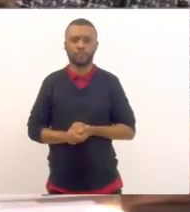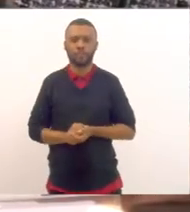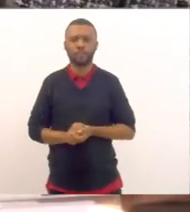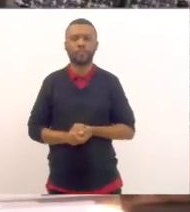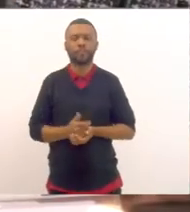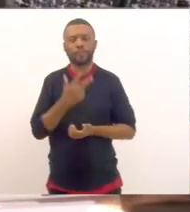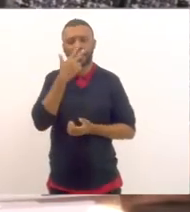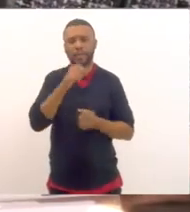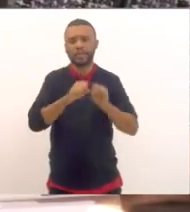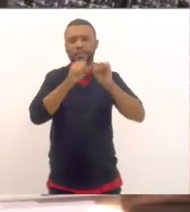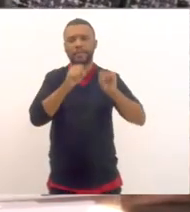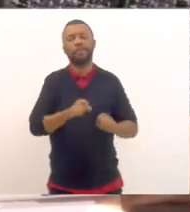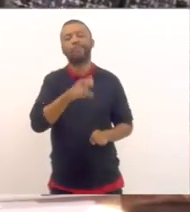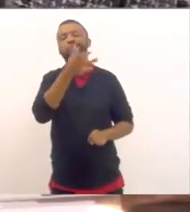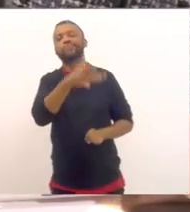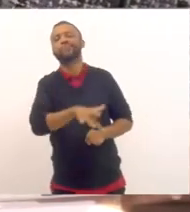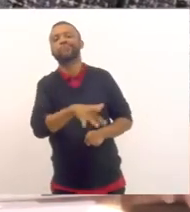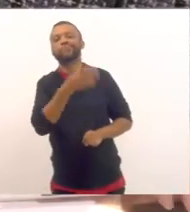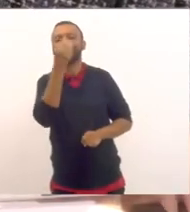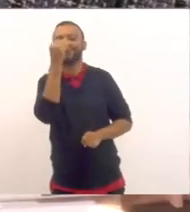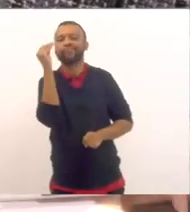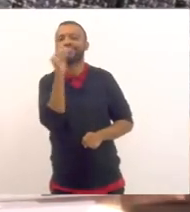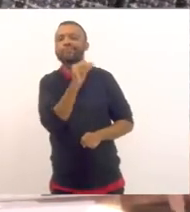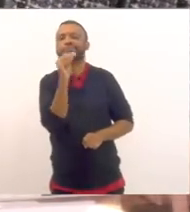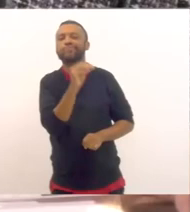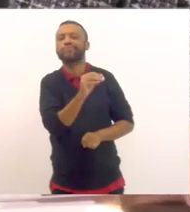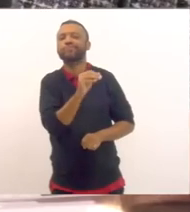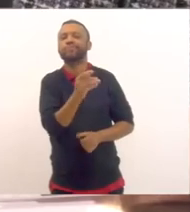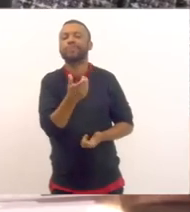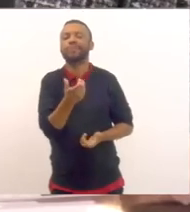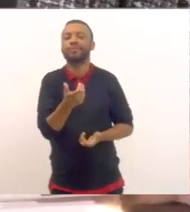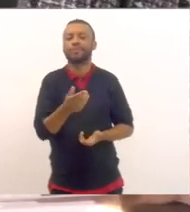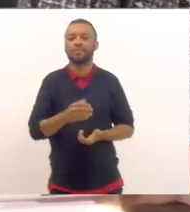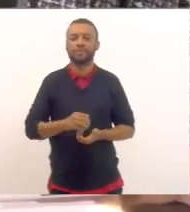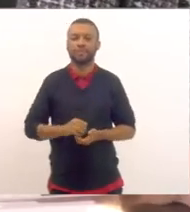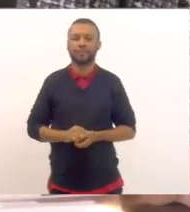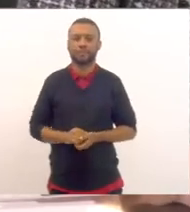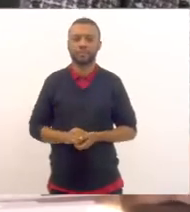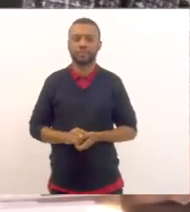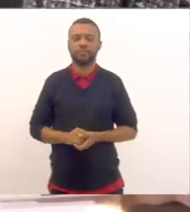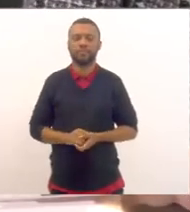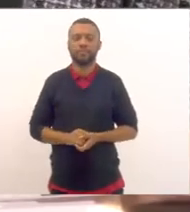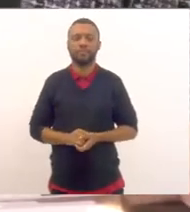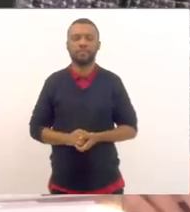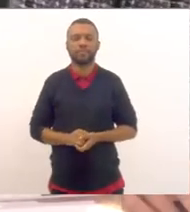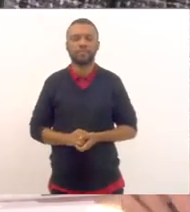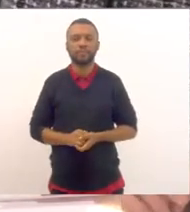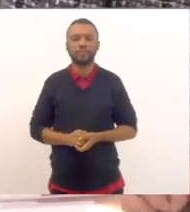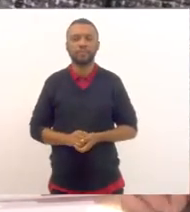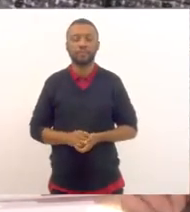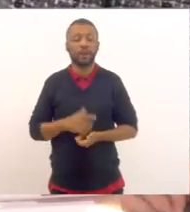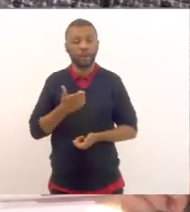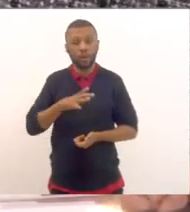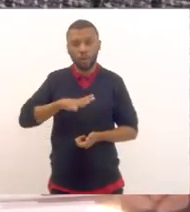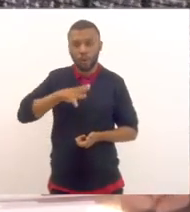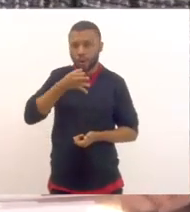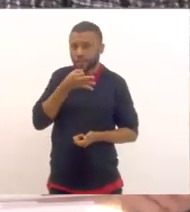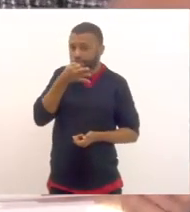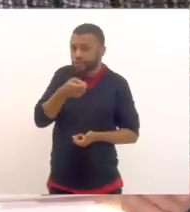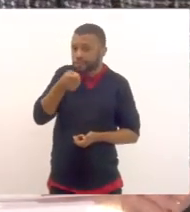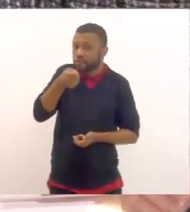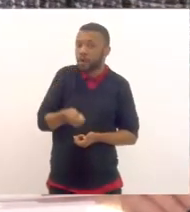um não fosse algo fundamental no sistema de transporte Metropolitano eu uso dizer a